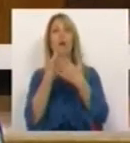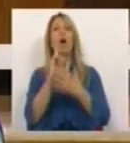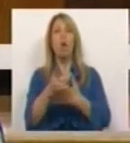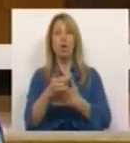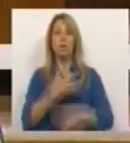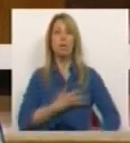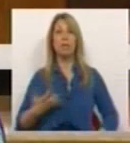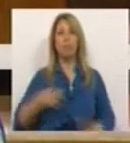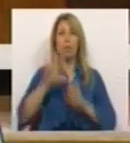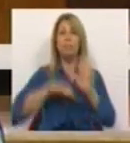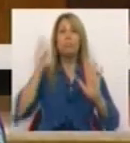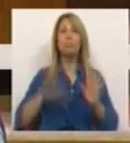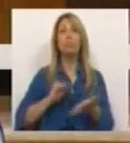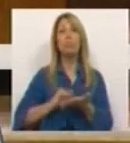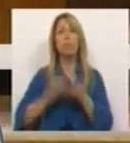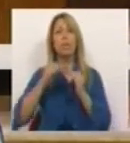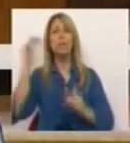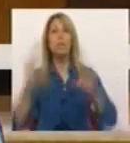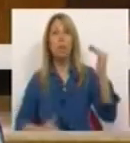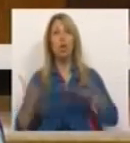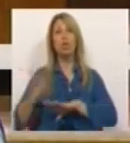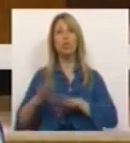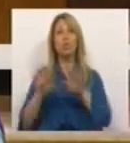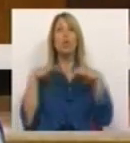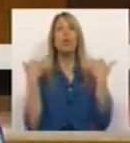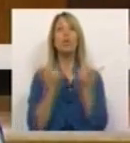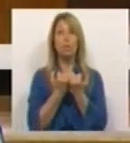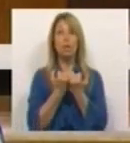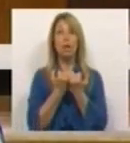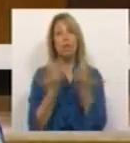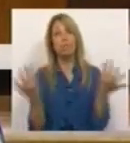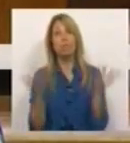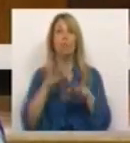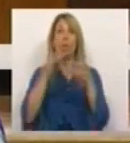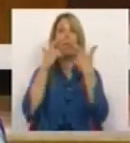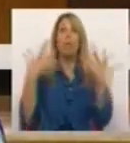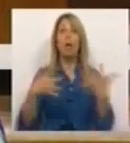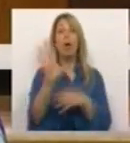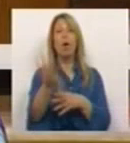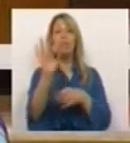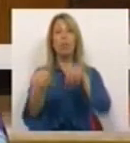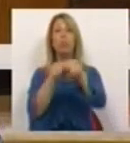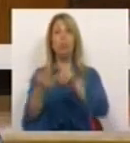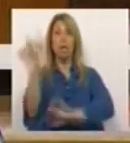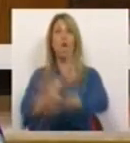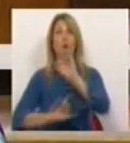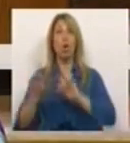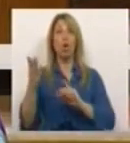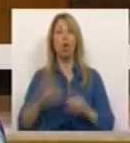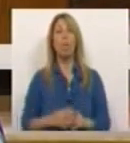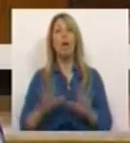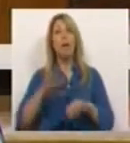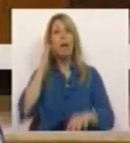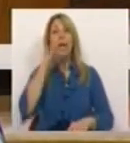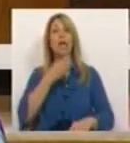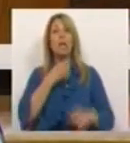desemprego, a precariedade, a pobreza, as desigualdades, a exclusão social, expressão das opções políticas da União Europeia. Perante a crise